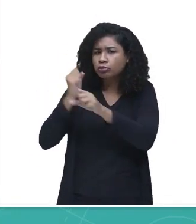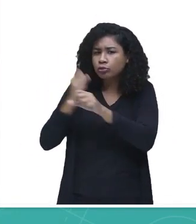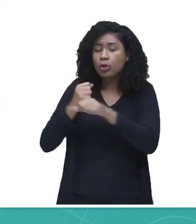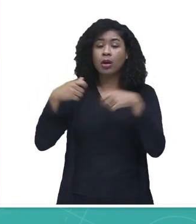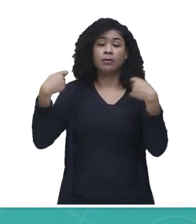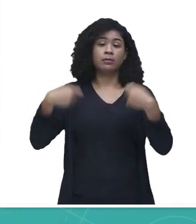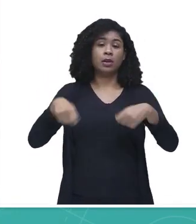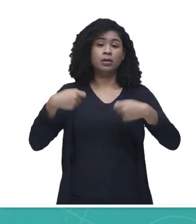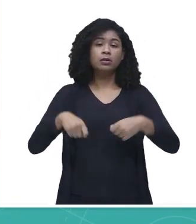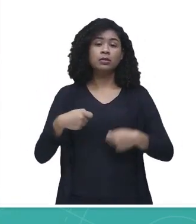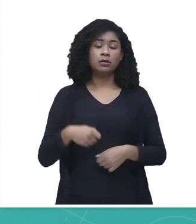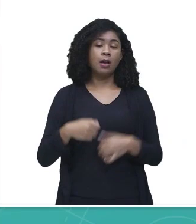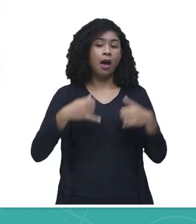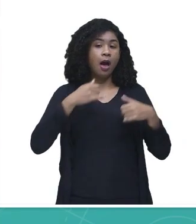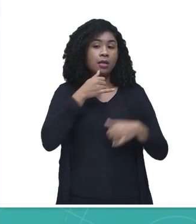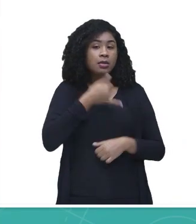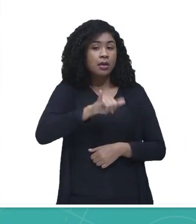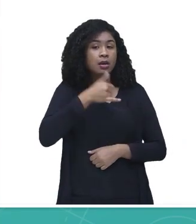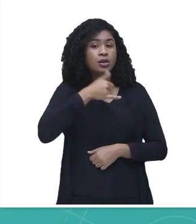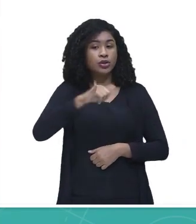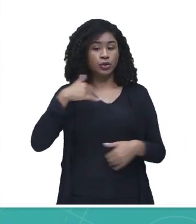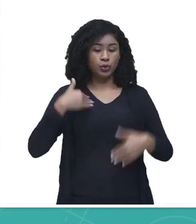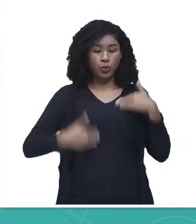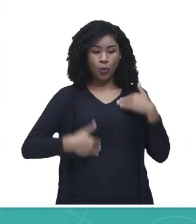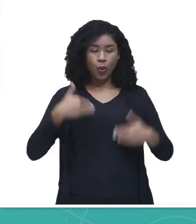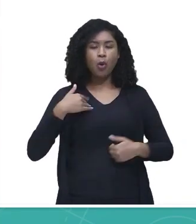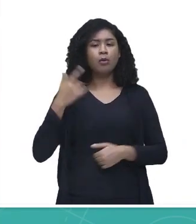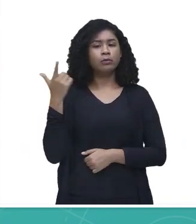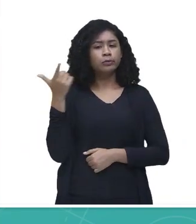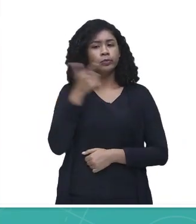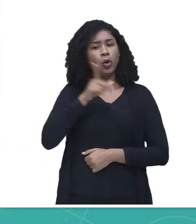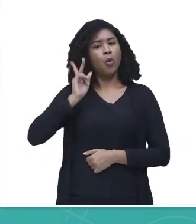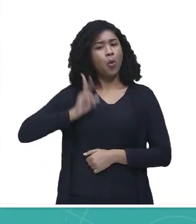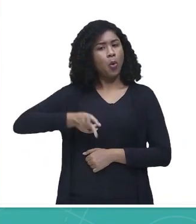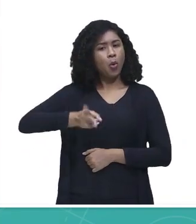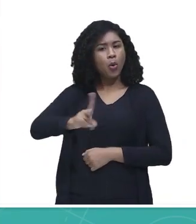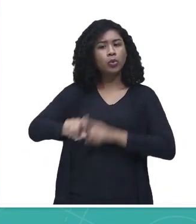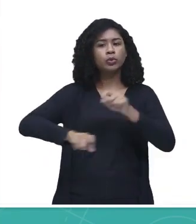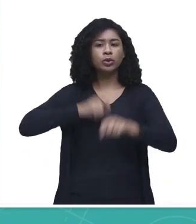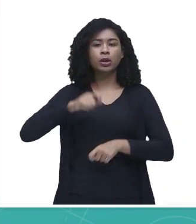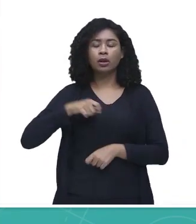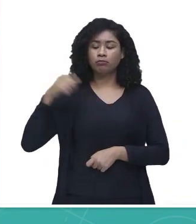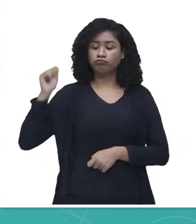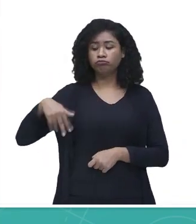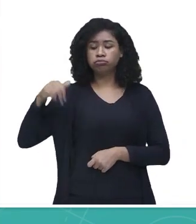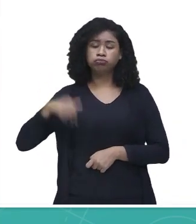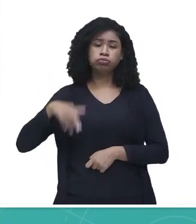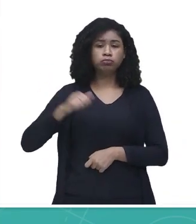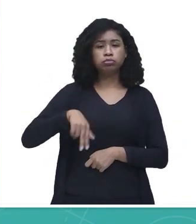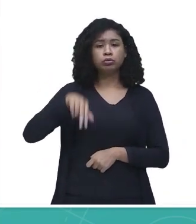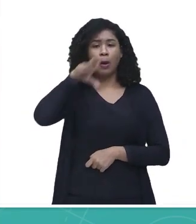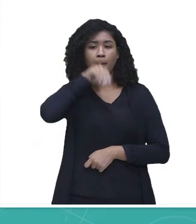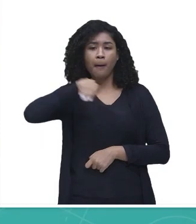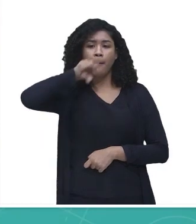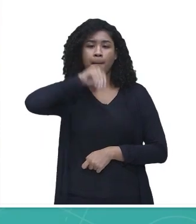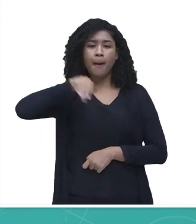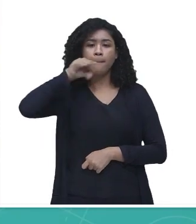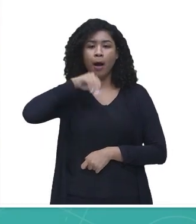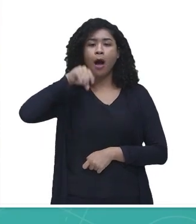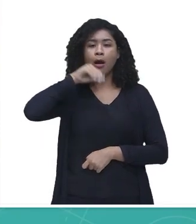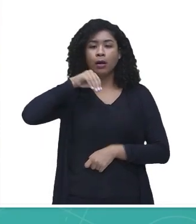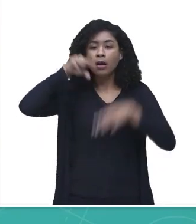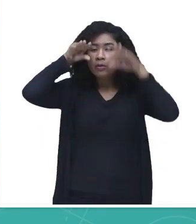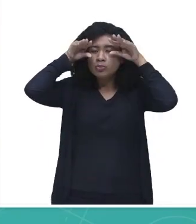gente continuar o quê? Sobrevivendo, né? Respirando, andando, falando, piscando. Até se você passar o